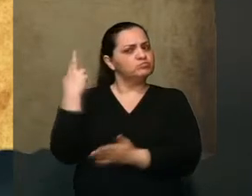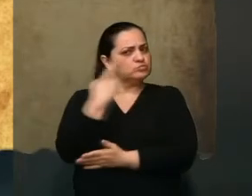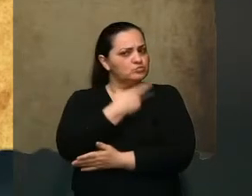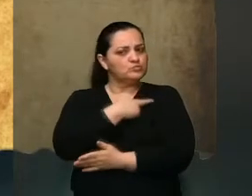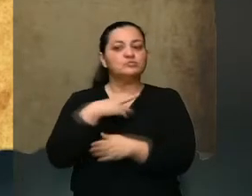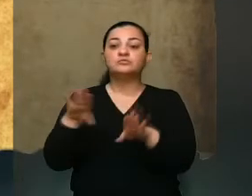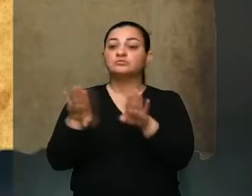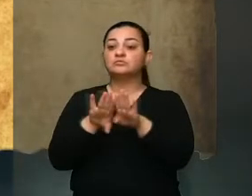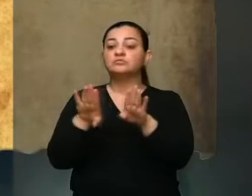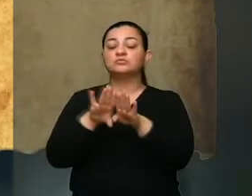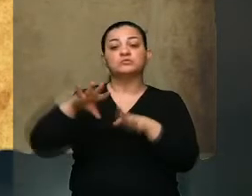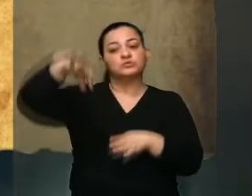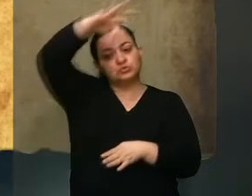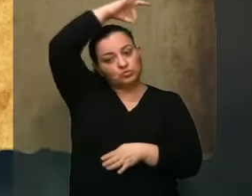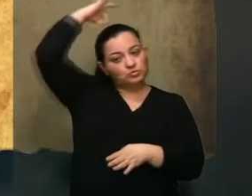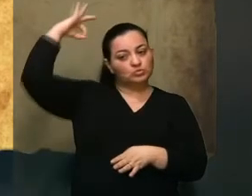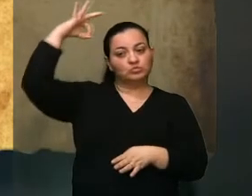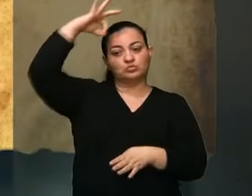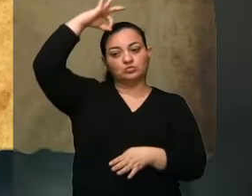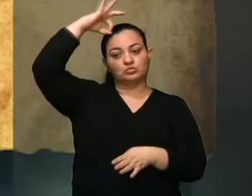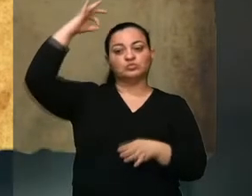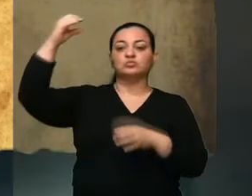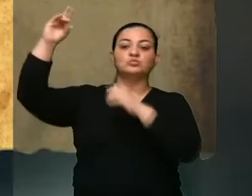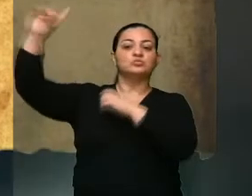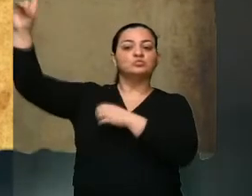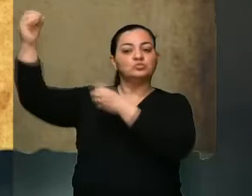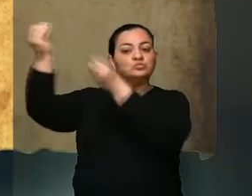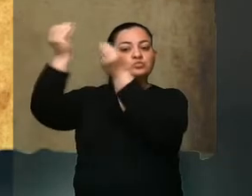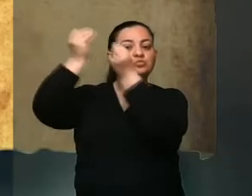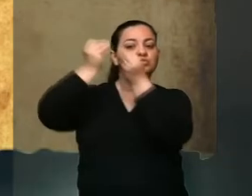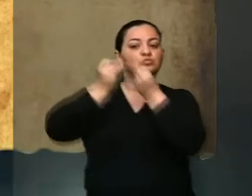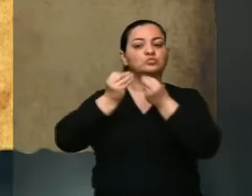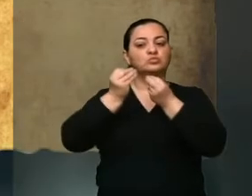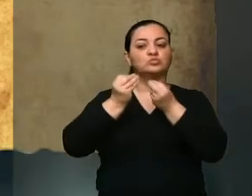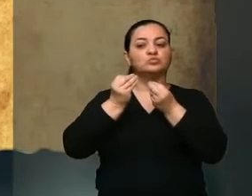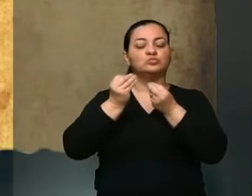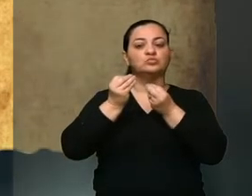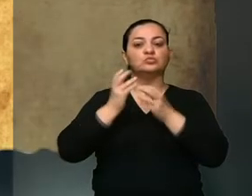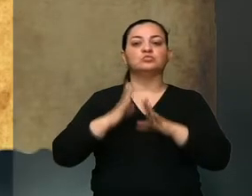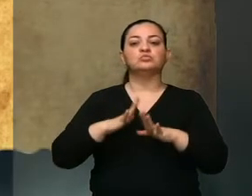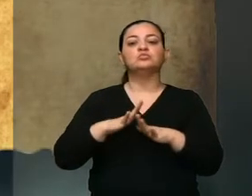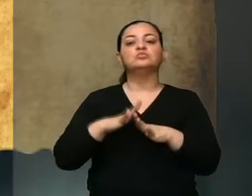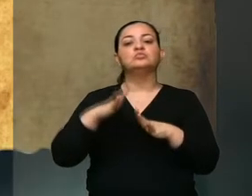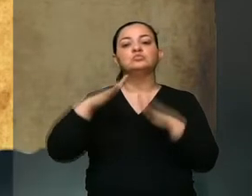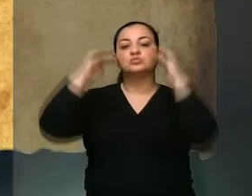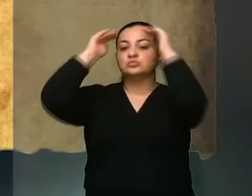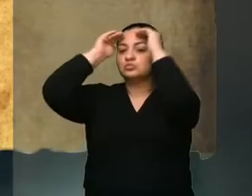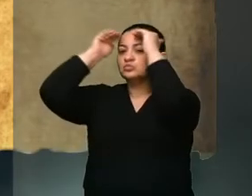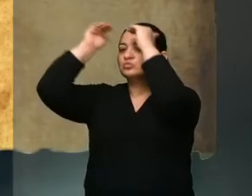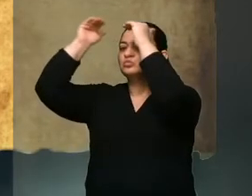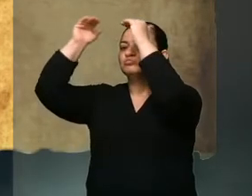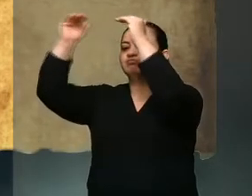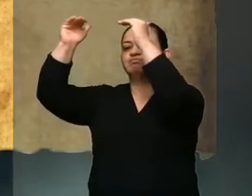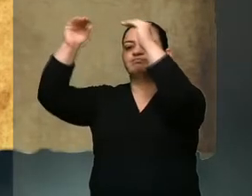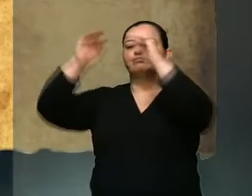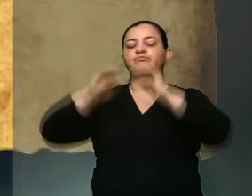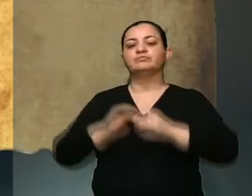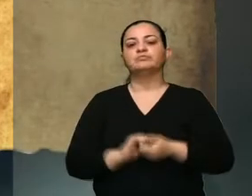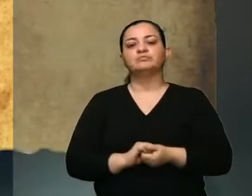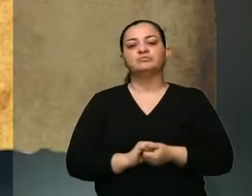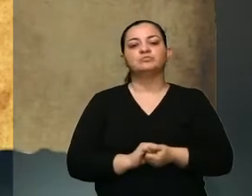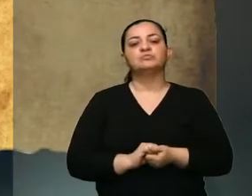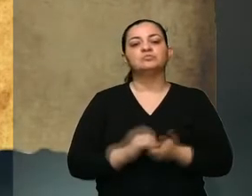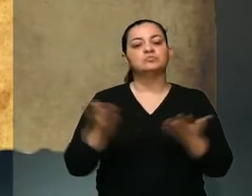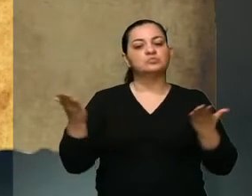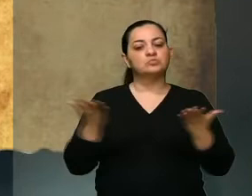o espírito santo que deus deu aqueles que lhe obedecem nós vamos